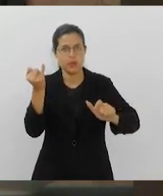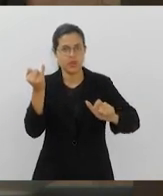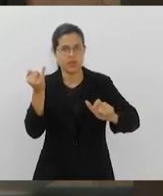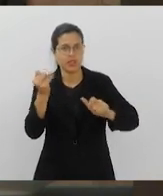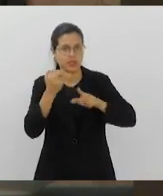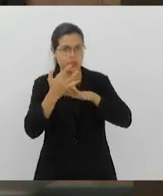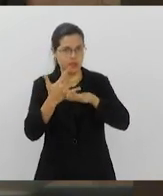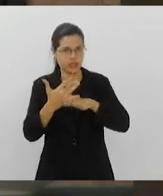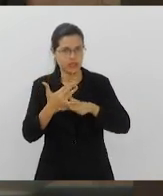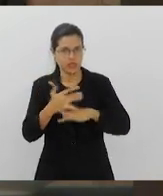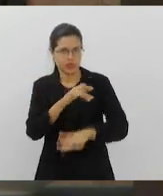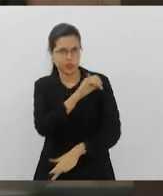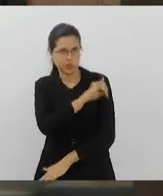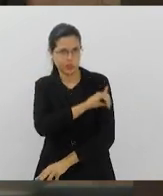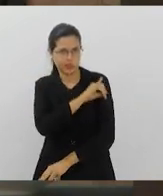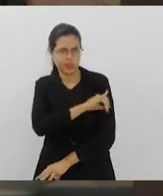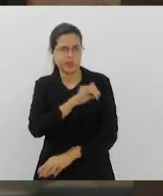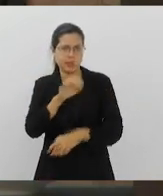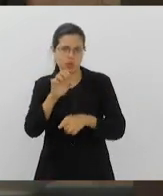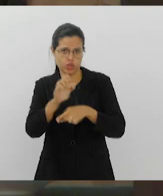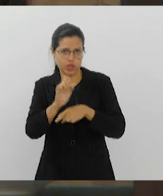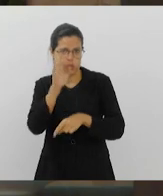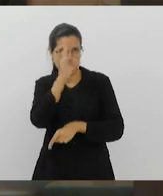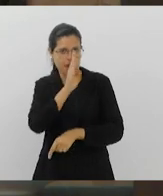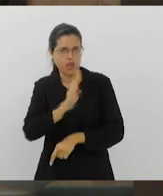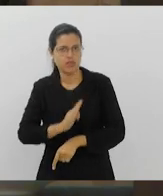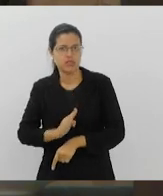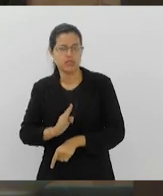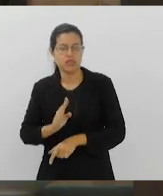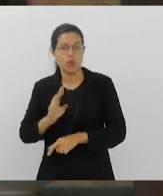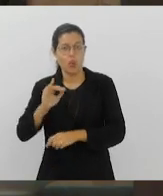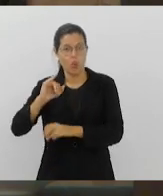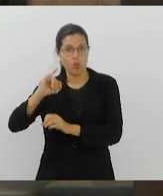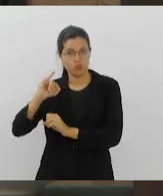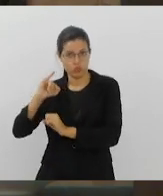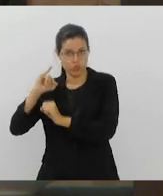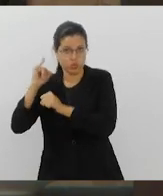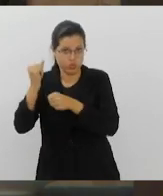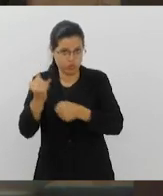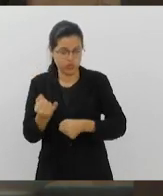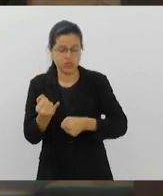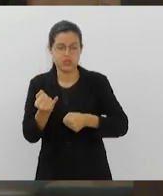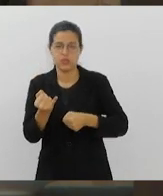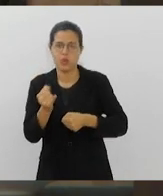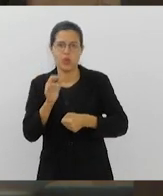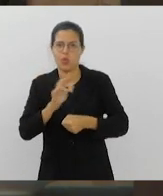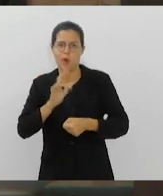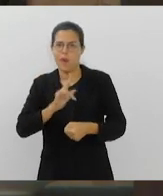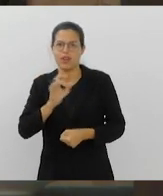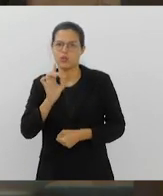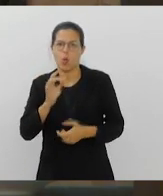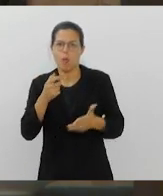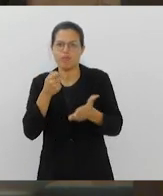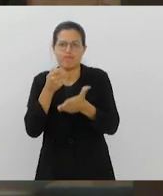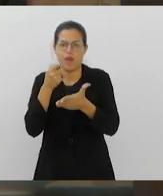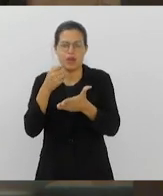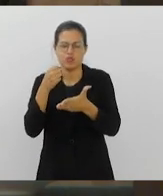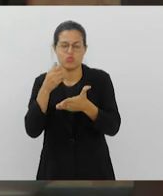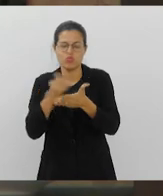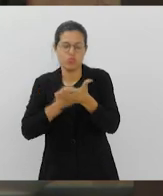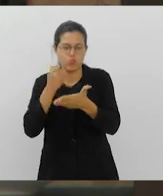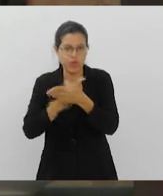de Janeiro, para o Estado e para o Brasil. Na verdade, o jiu-jitsu vai muito além de uma arte marcial. O jiu-jitsu é uma